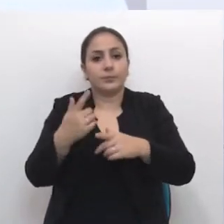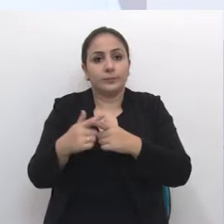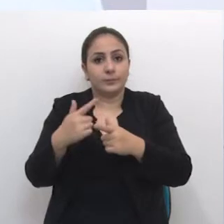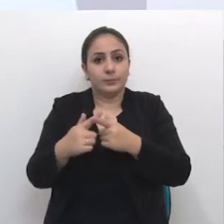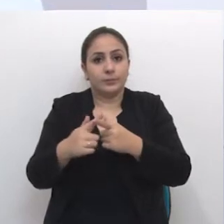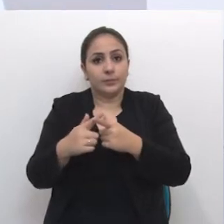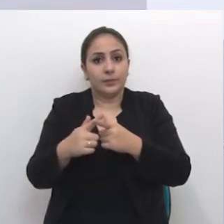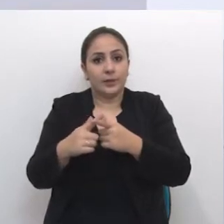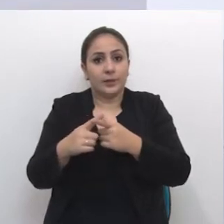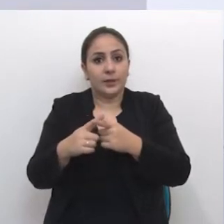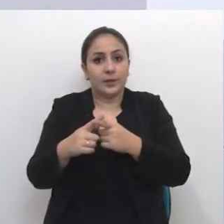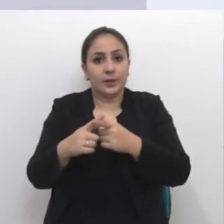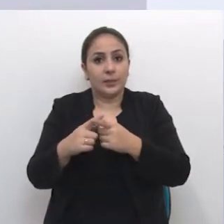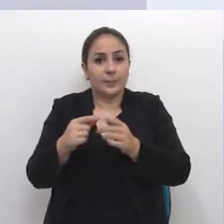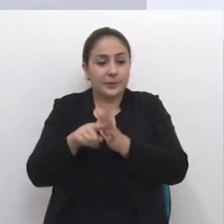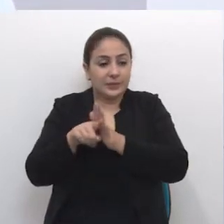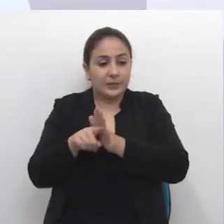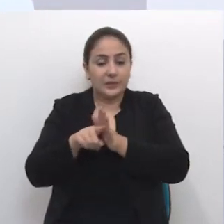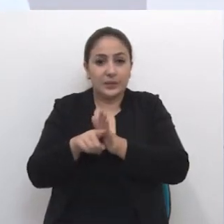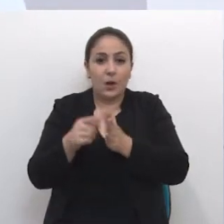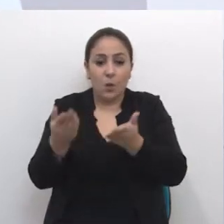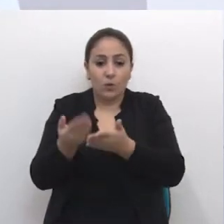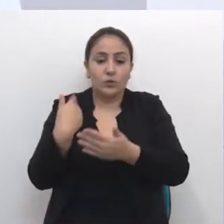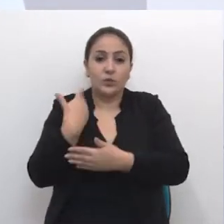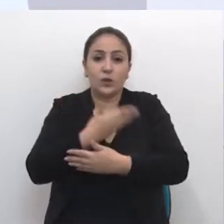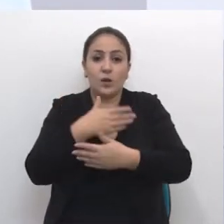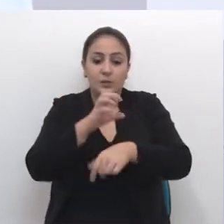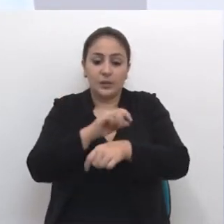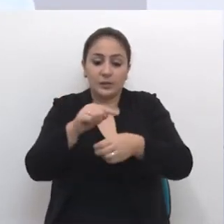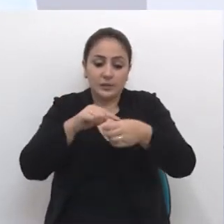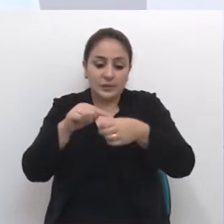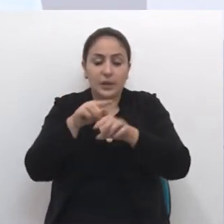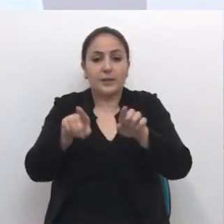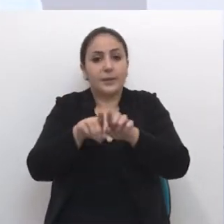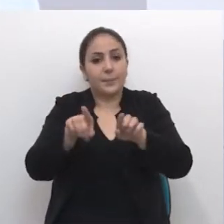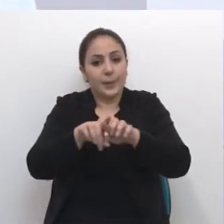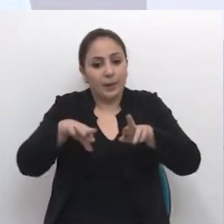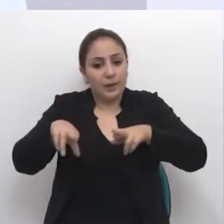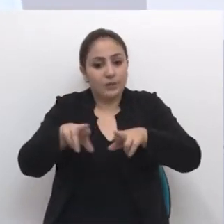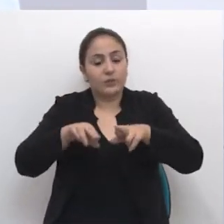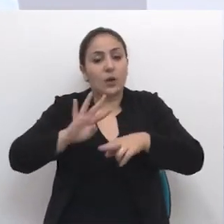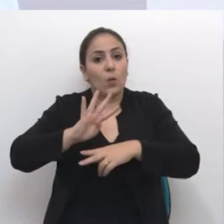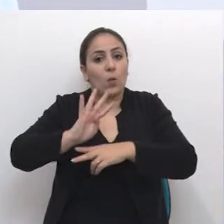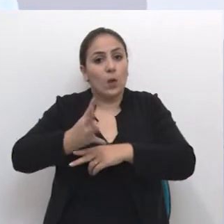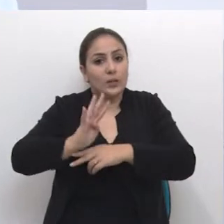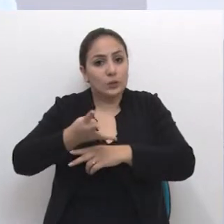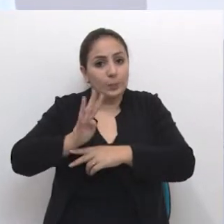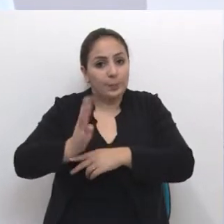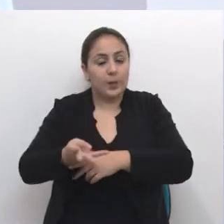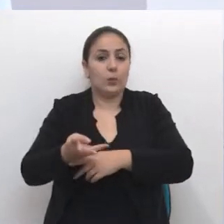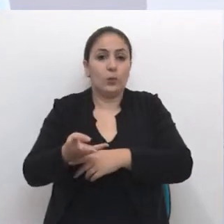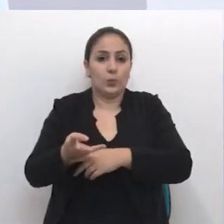Hoje a estatística aqui na nossa cidade e região é 4 mil carros